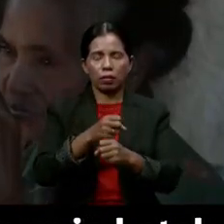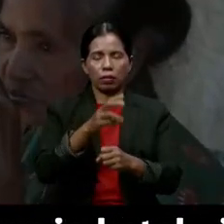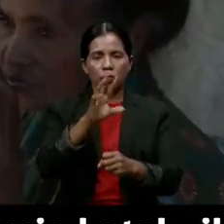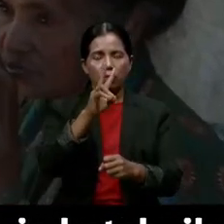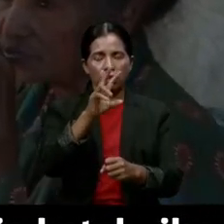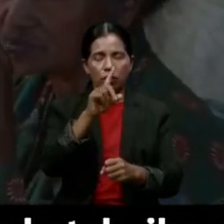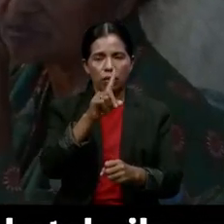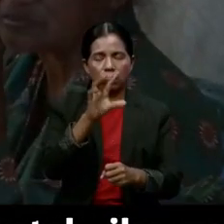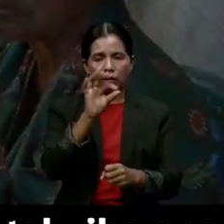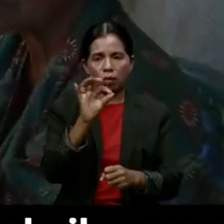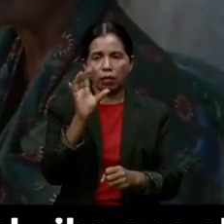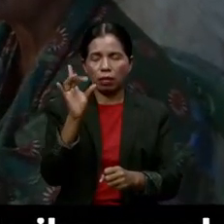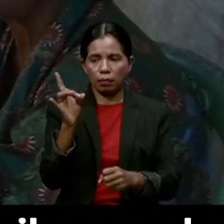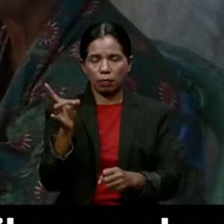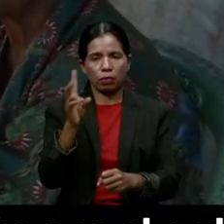recinua.